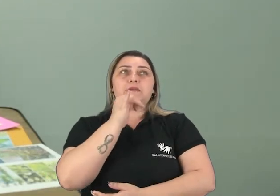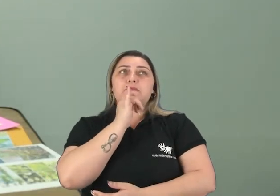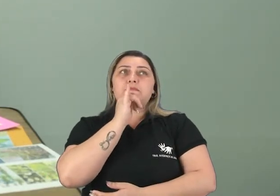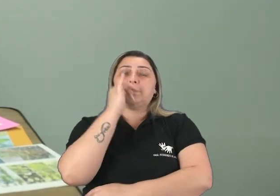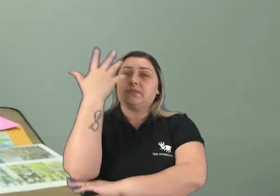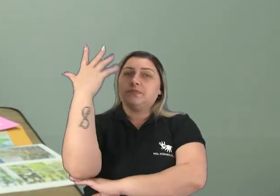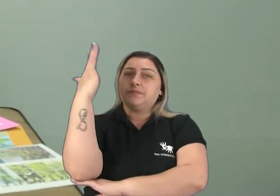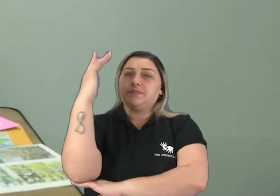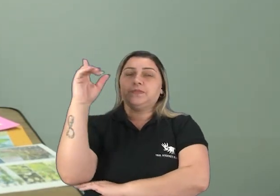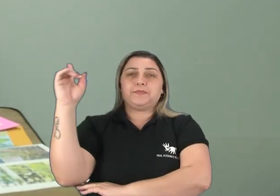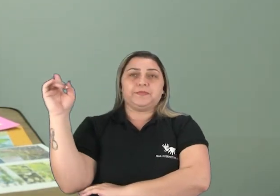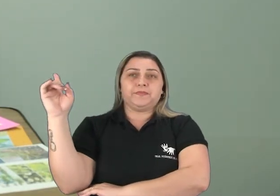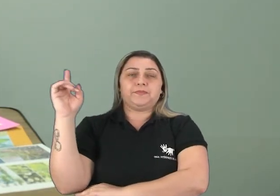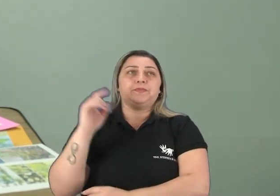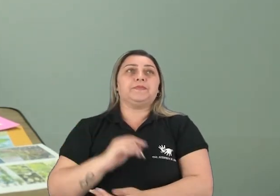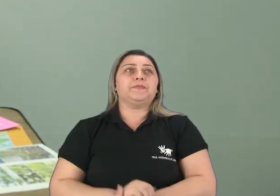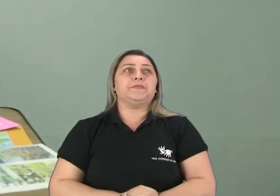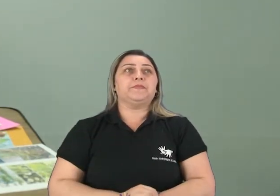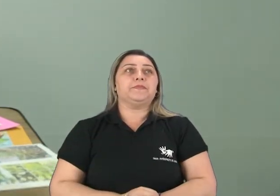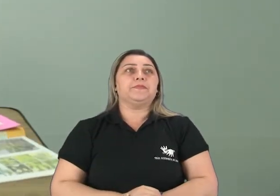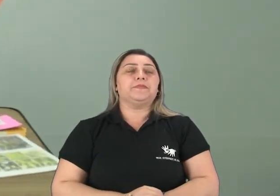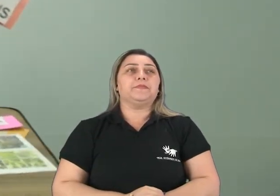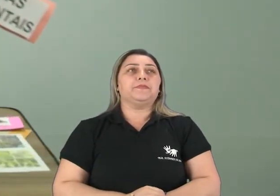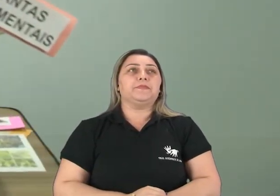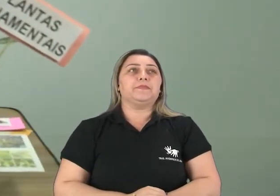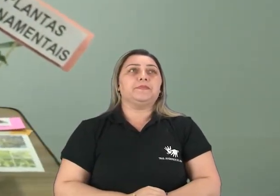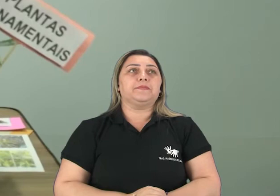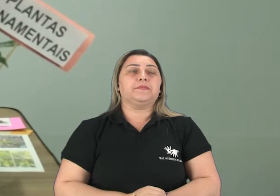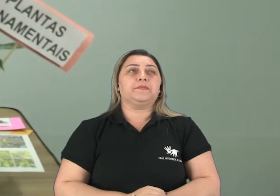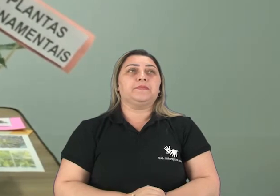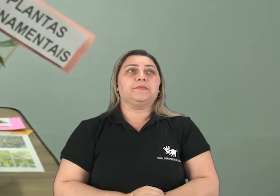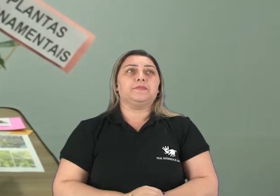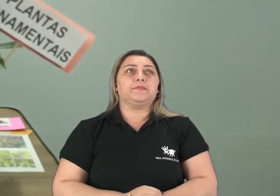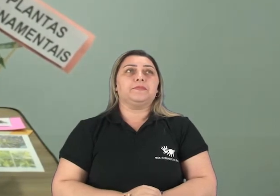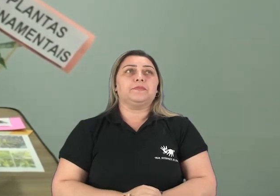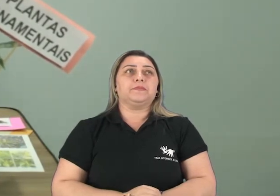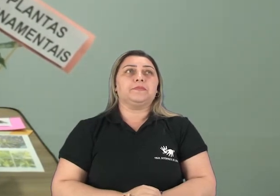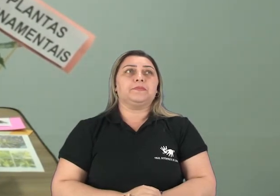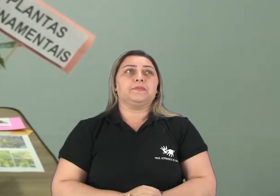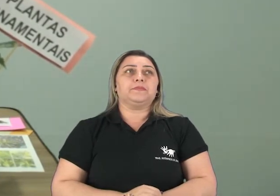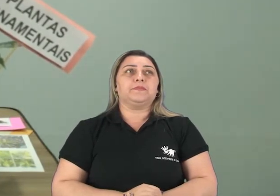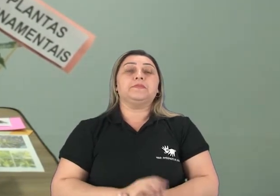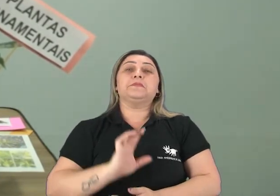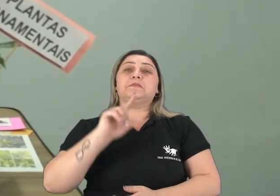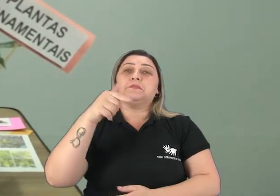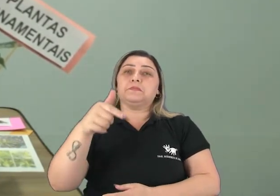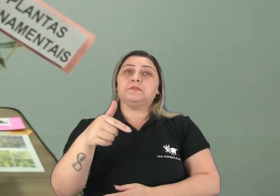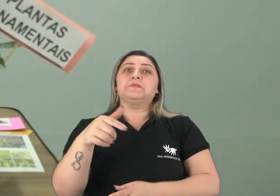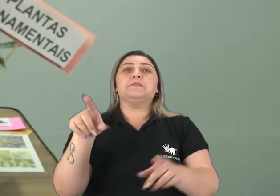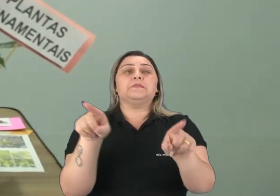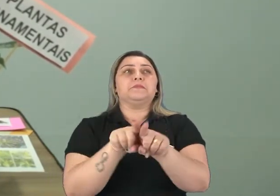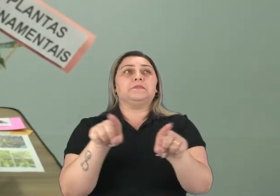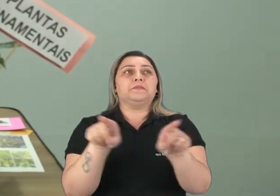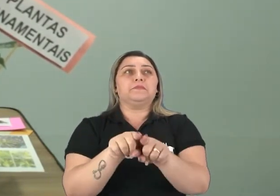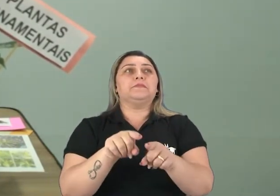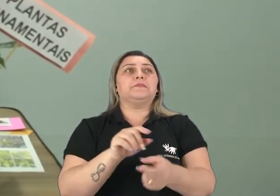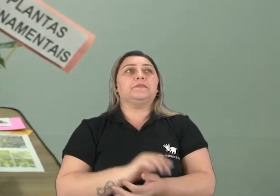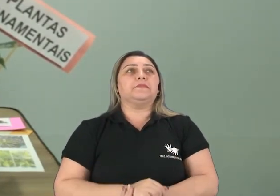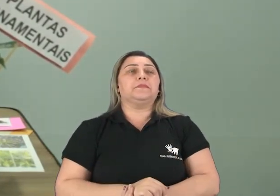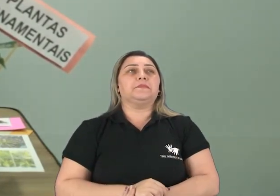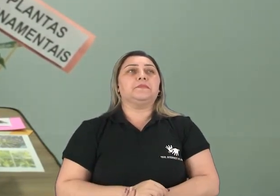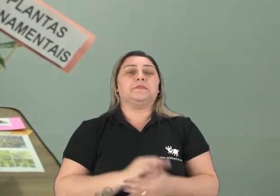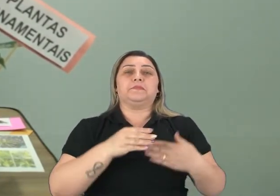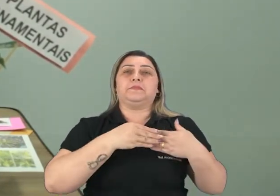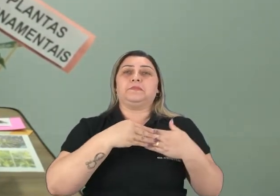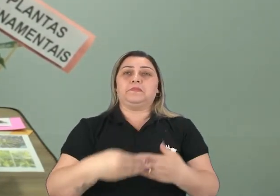planta ornamental e ela é uma planta terrestre. Outra planta ornamental também, que